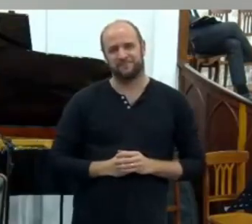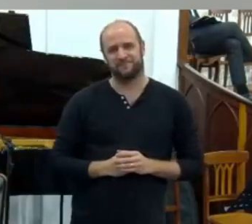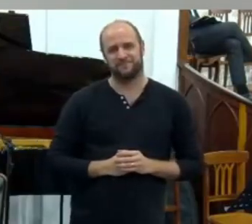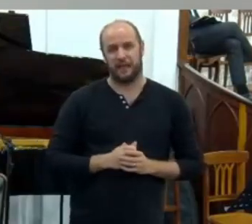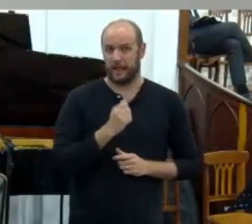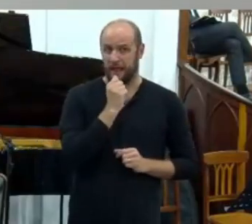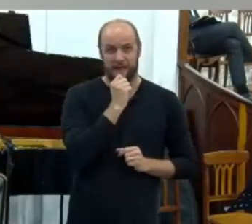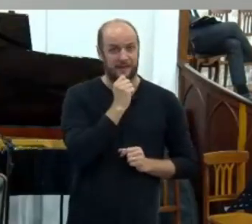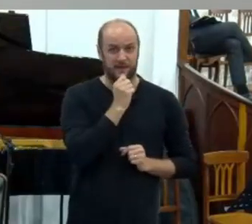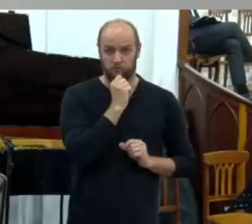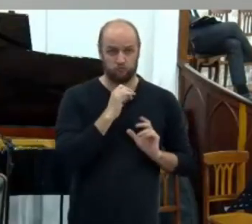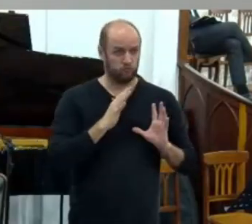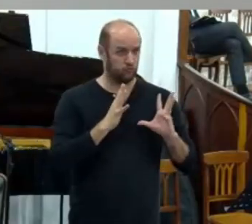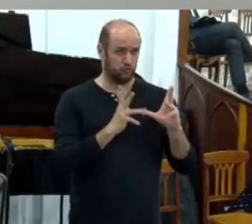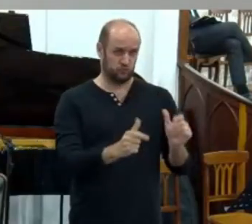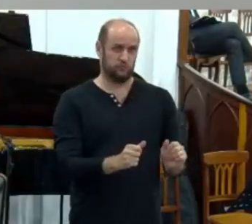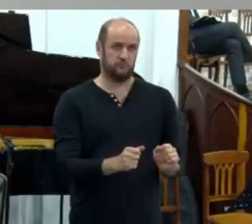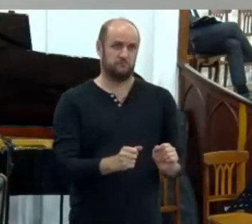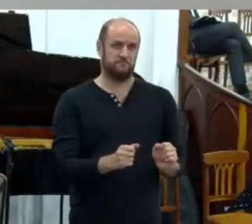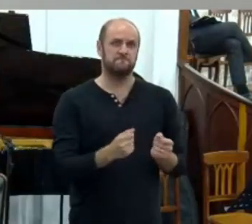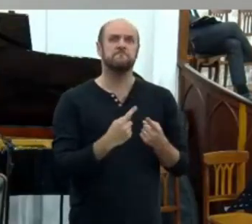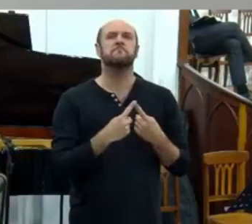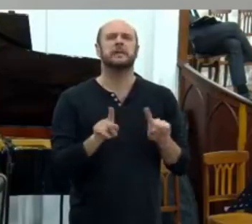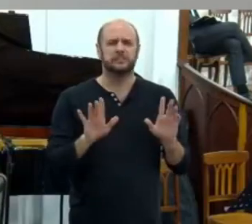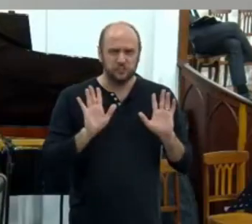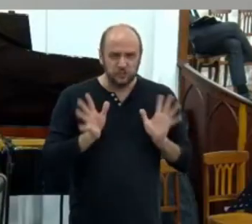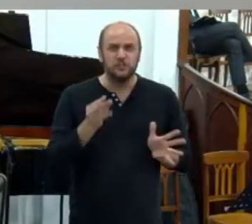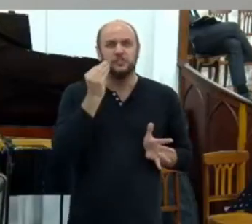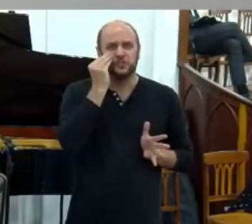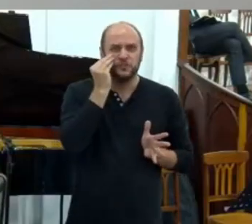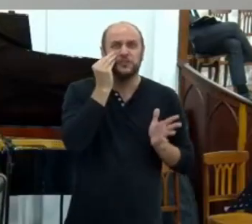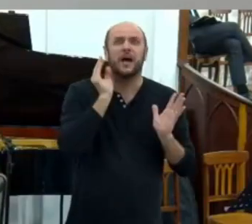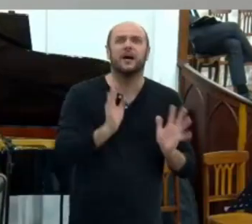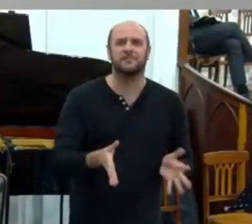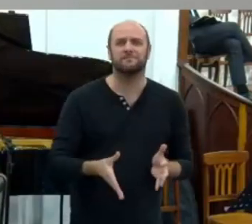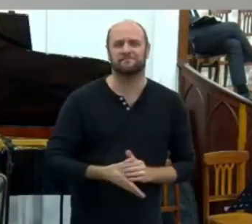Ainda não em sua plenitude, mas já vivemos isso.